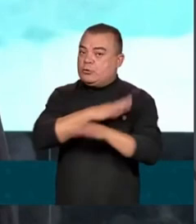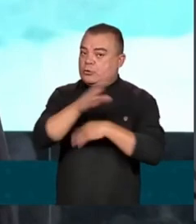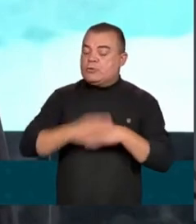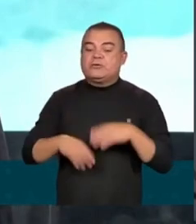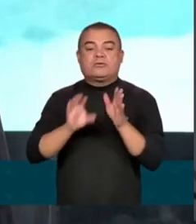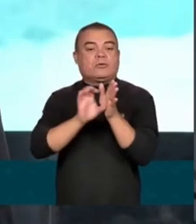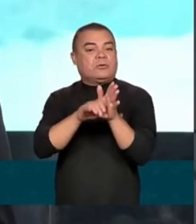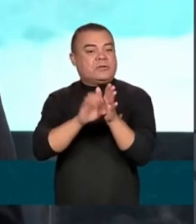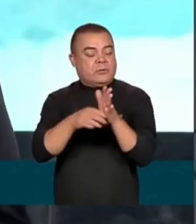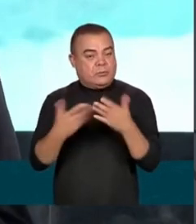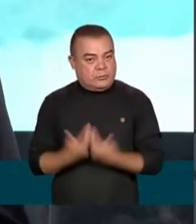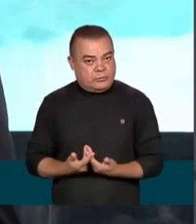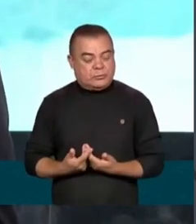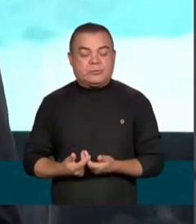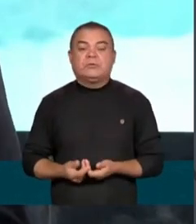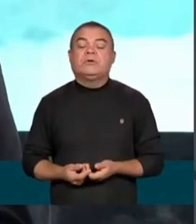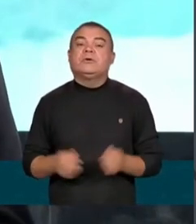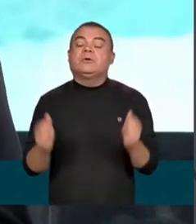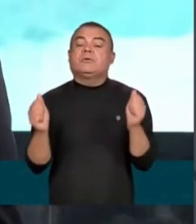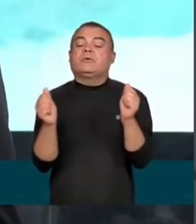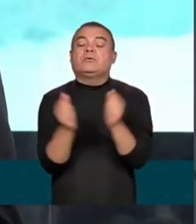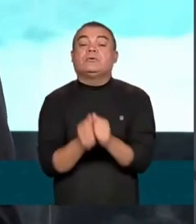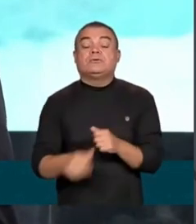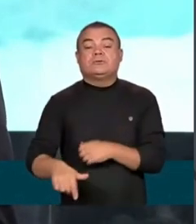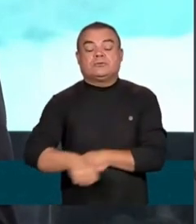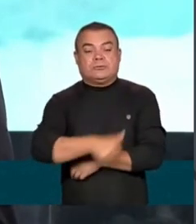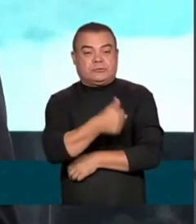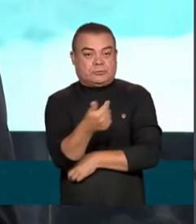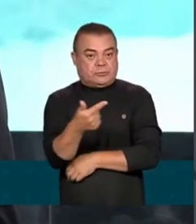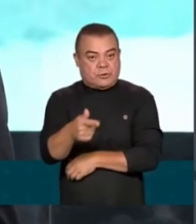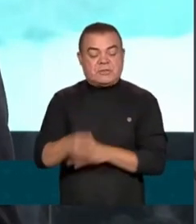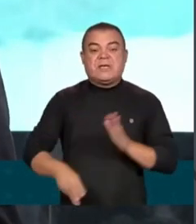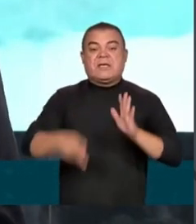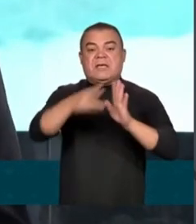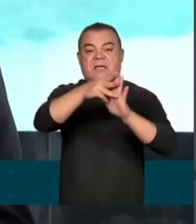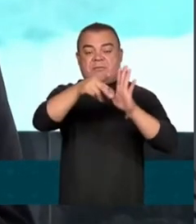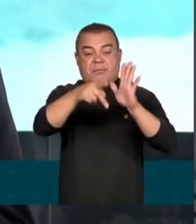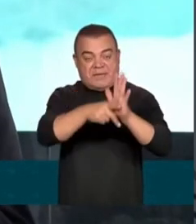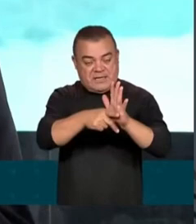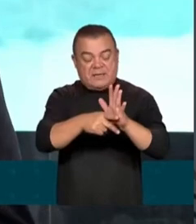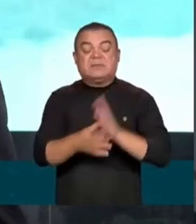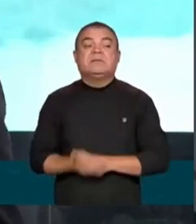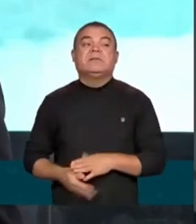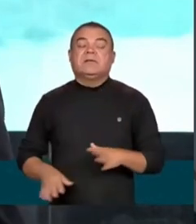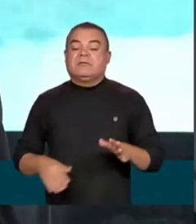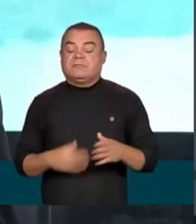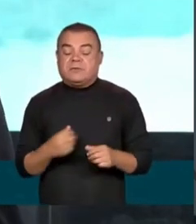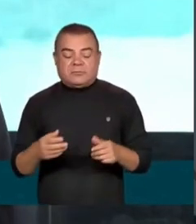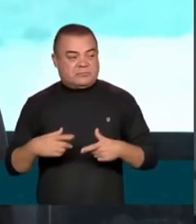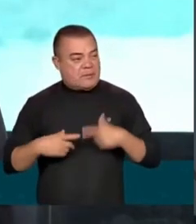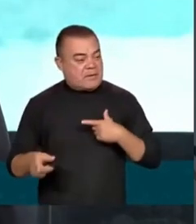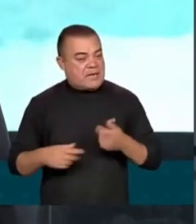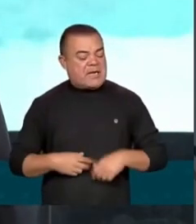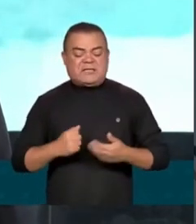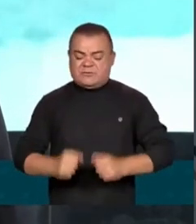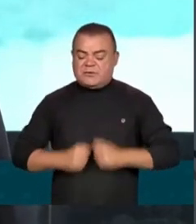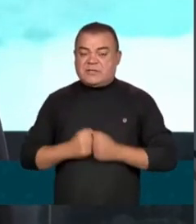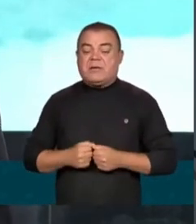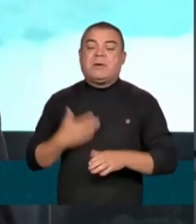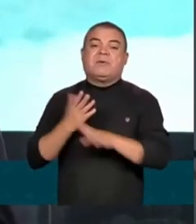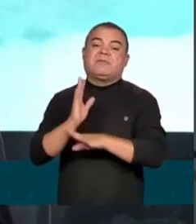conteúdos com os 12 12 NPS Vamos trabalhar para aprovação dos contos de todas elas